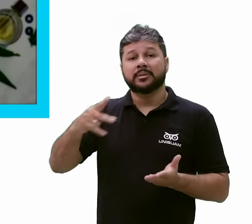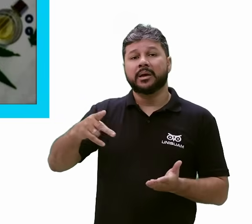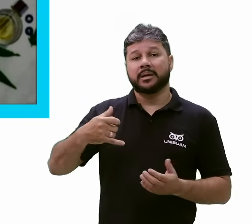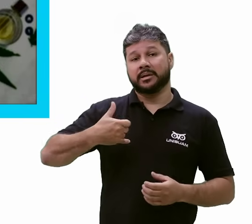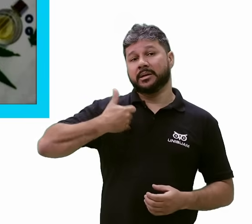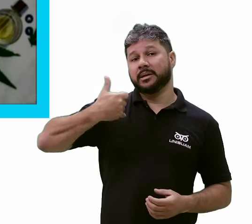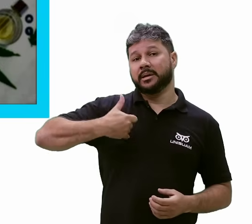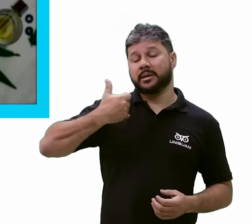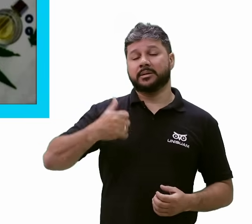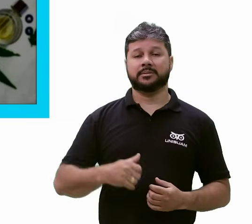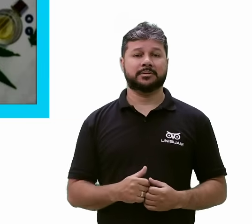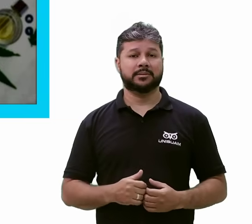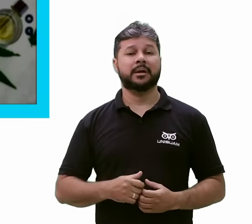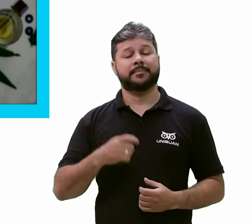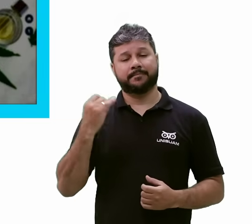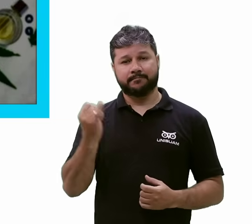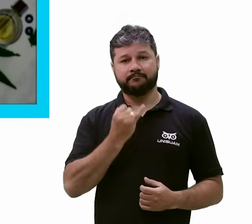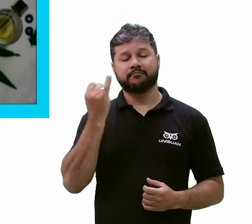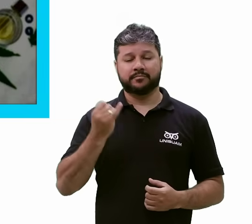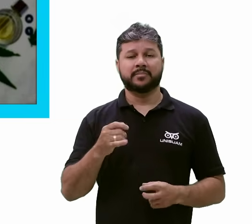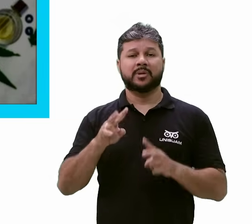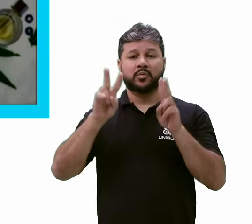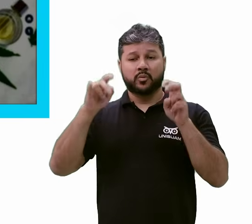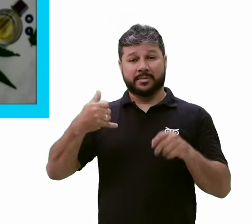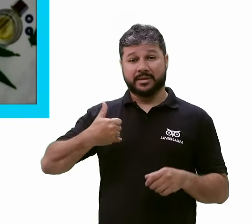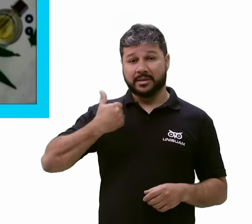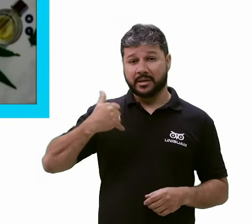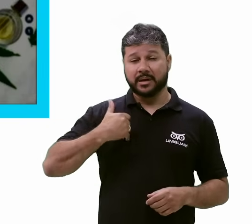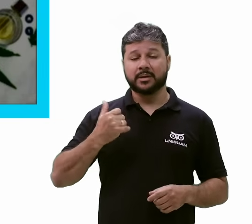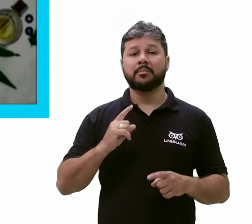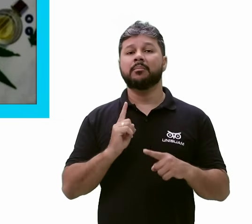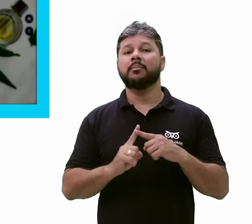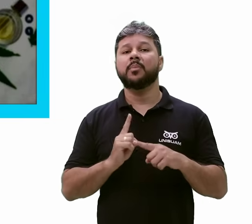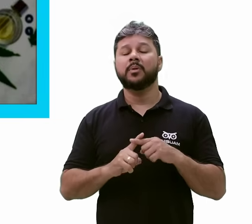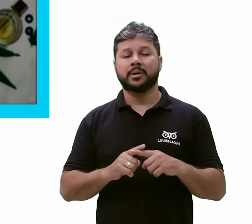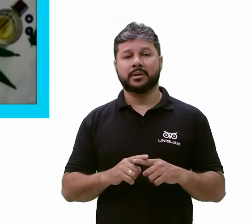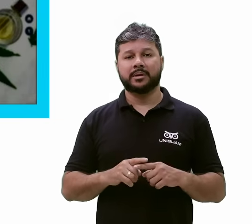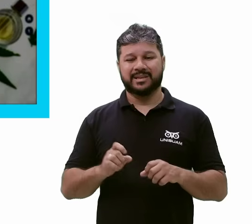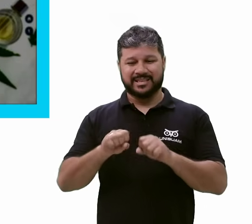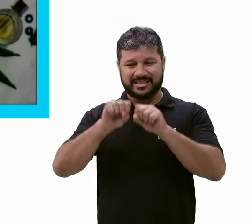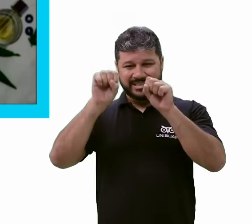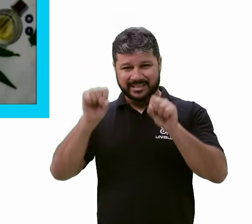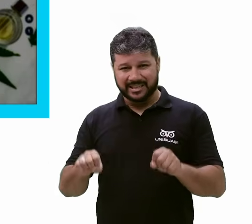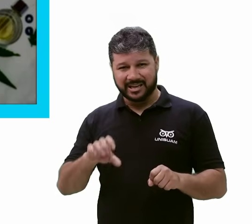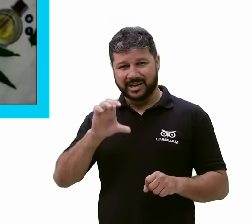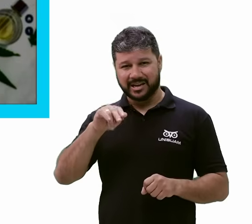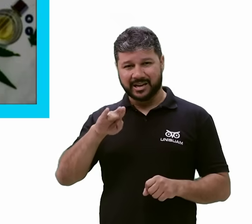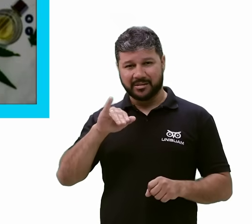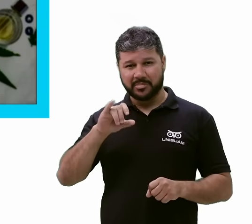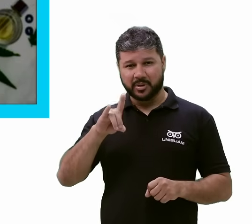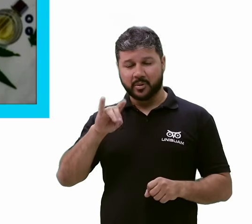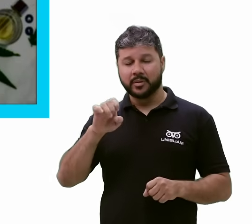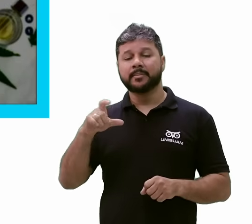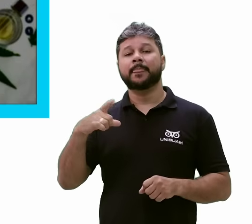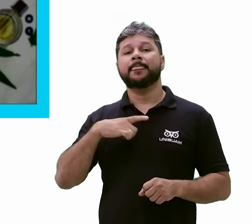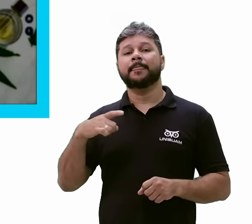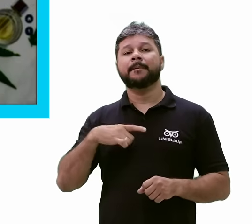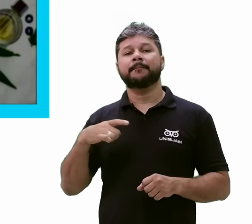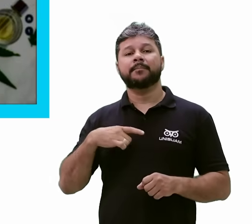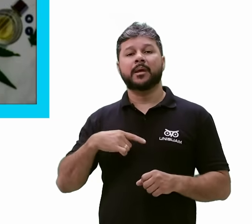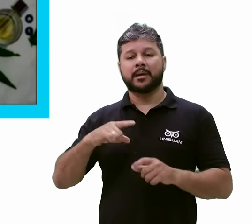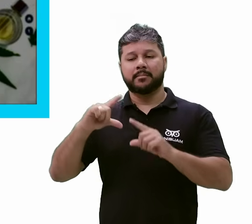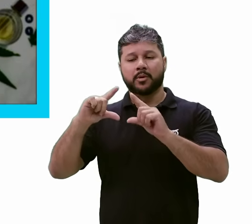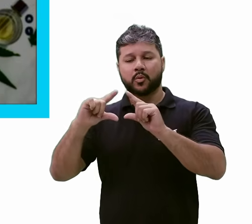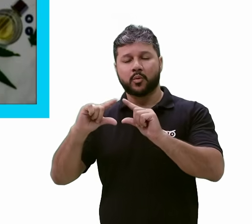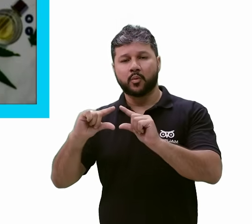que esse animal tem, a faixa etária, tá? É muito importante essa questão da faixa etária, porque esse sistema endocannabinoide, ele começa a